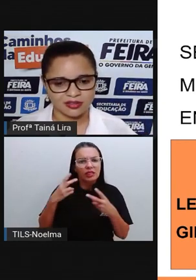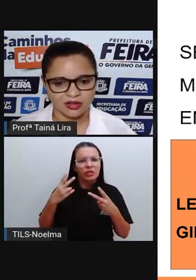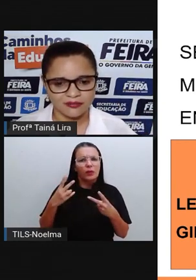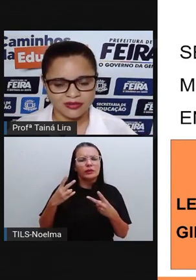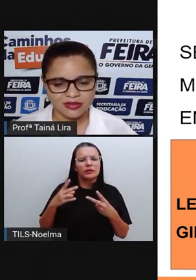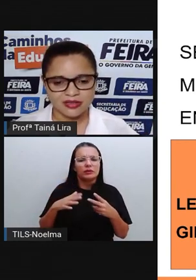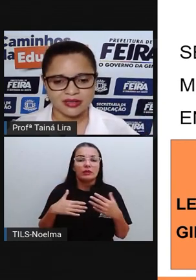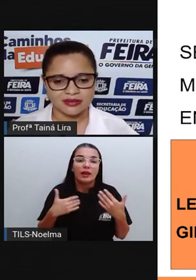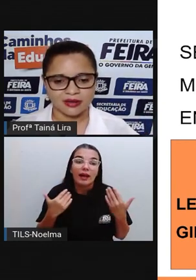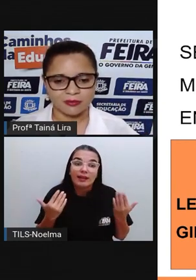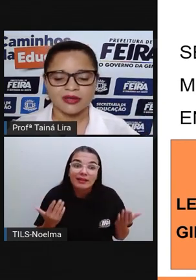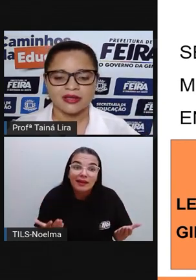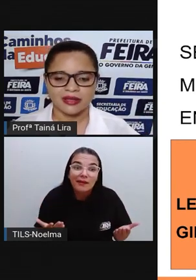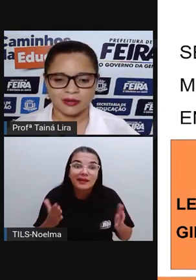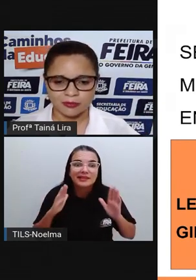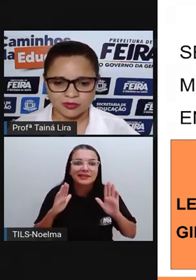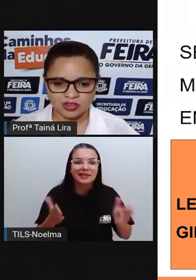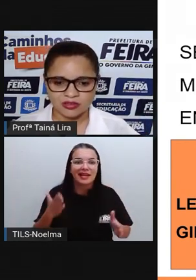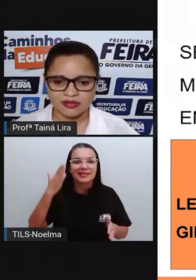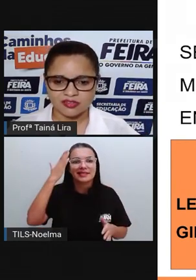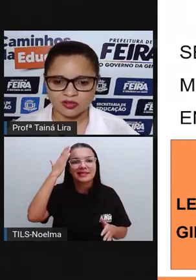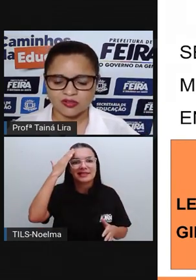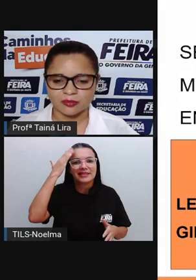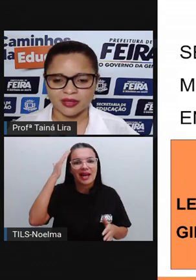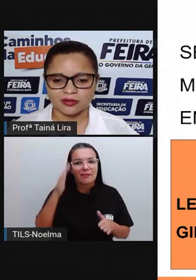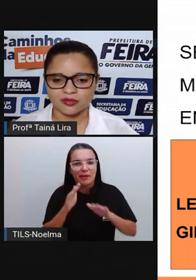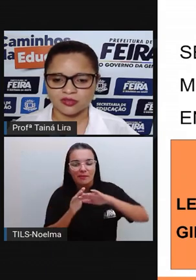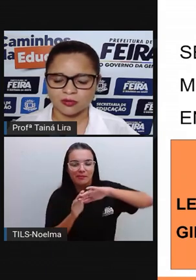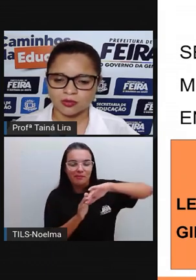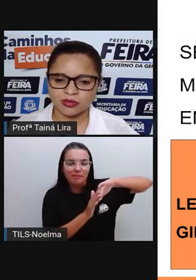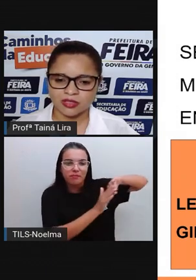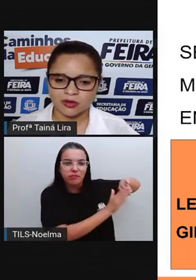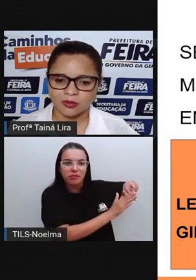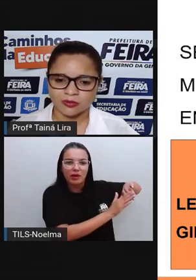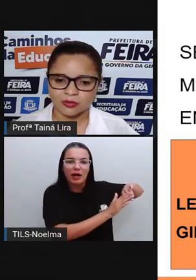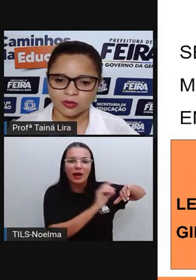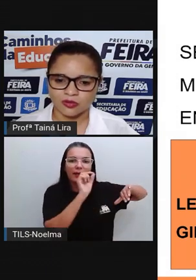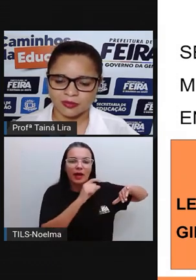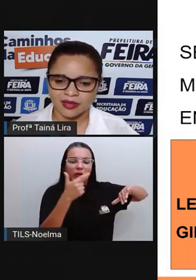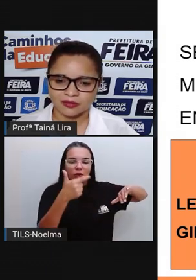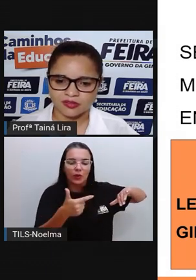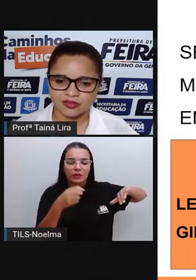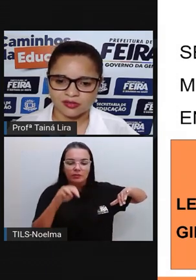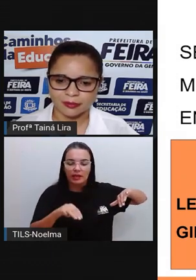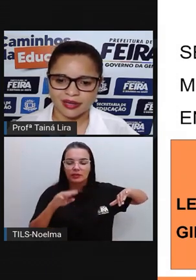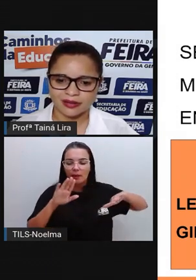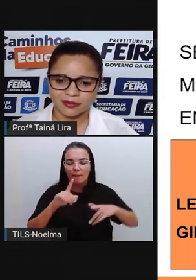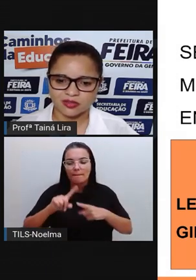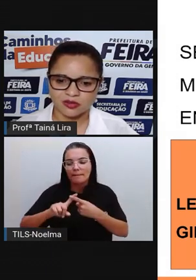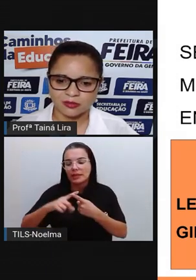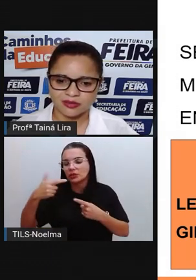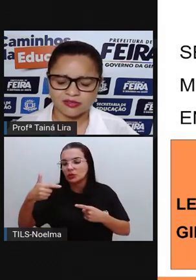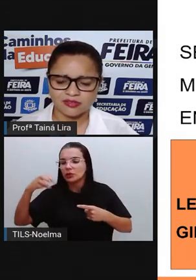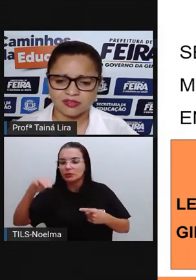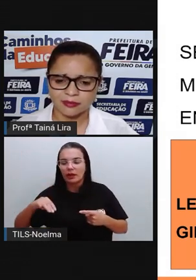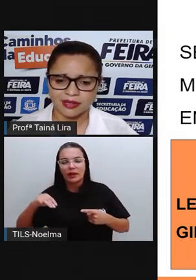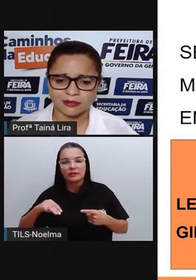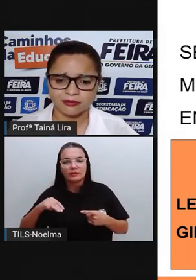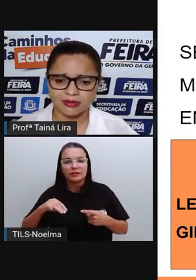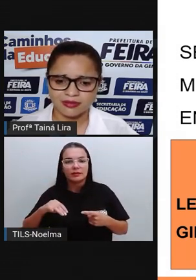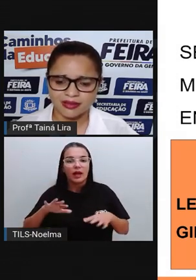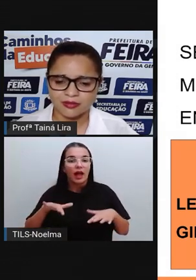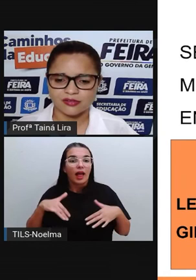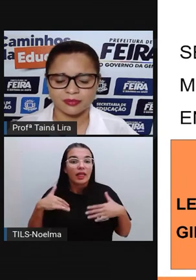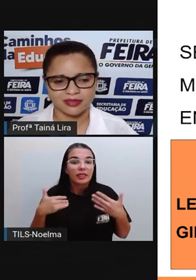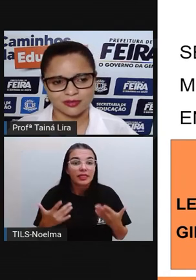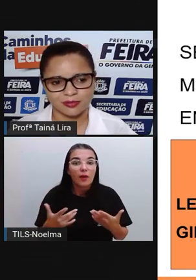aqui, ó. Então, eu tiro esses 2 metros e conto aqui, ó. 2 metros que sobraram mais 2 metros que sobraram.